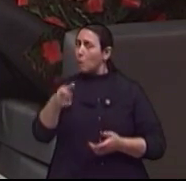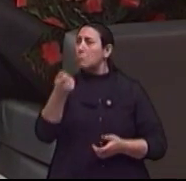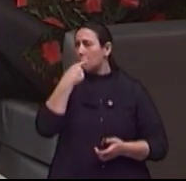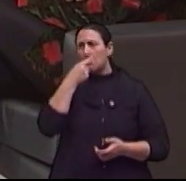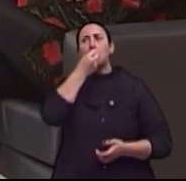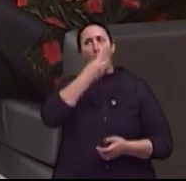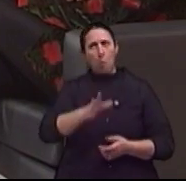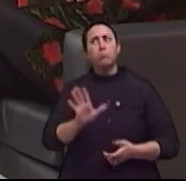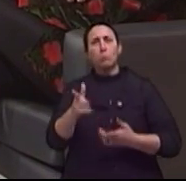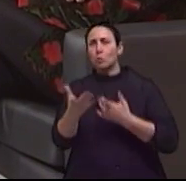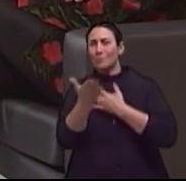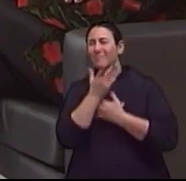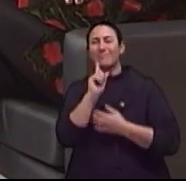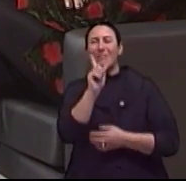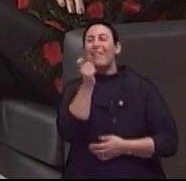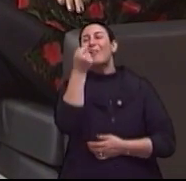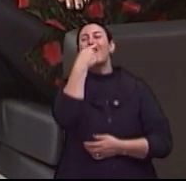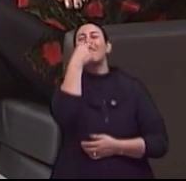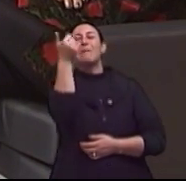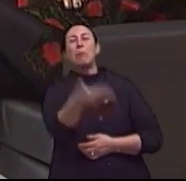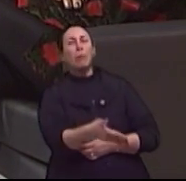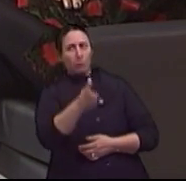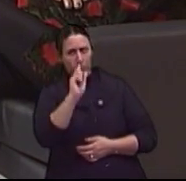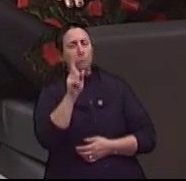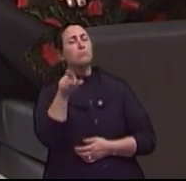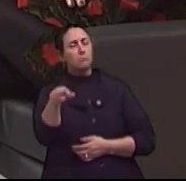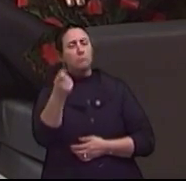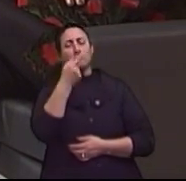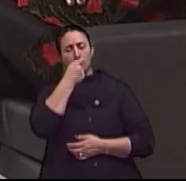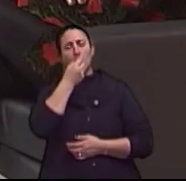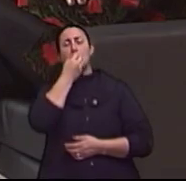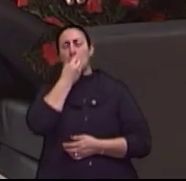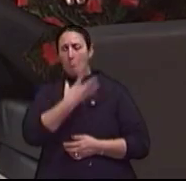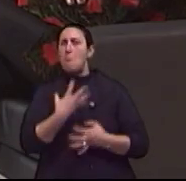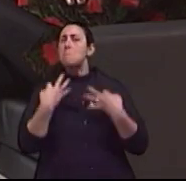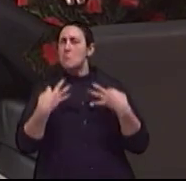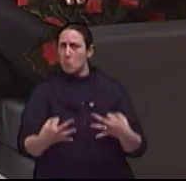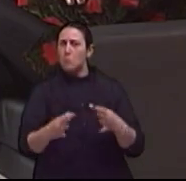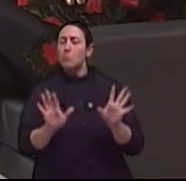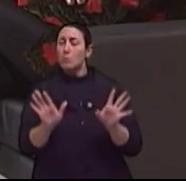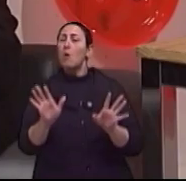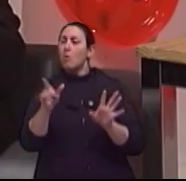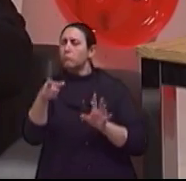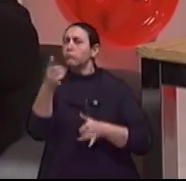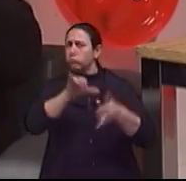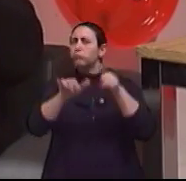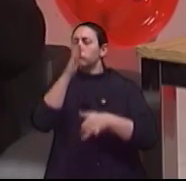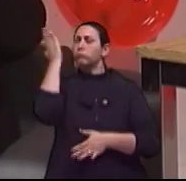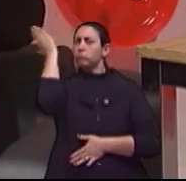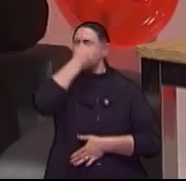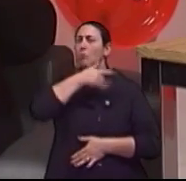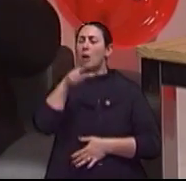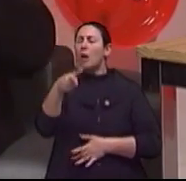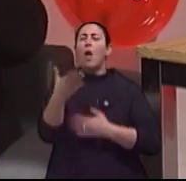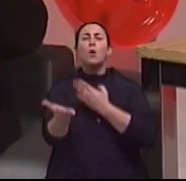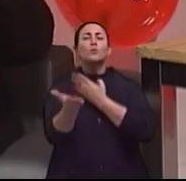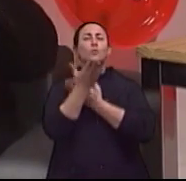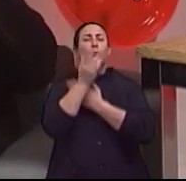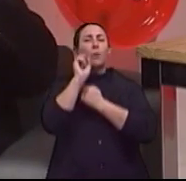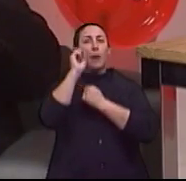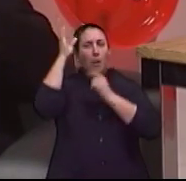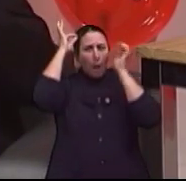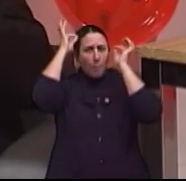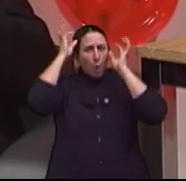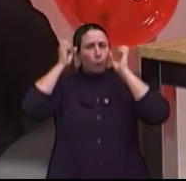viu Isabel não é droguinha de remedinho de propaganda não funciona cientificamente compr ele reforça a raiz